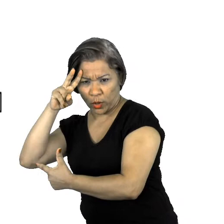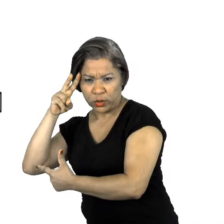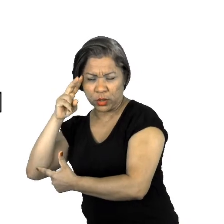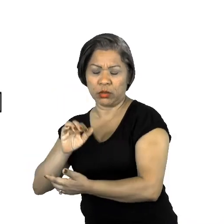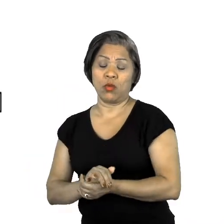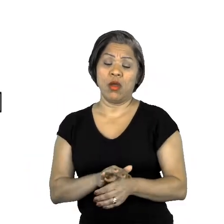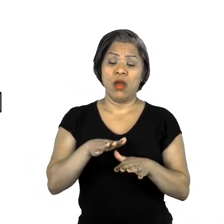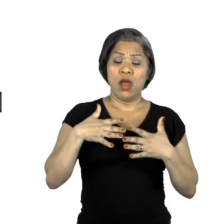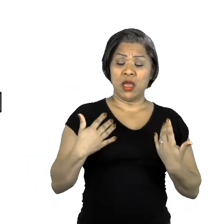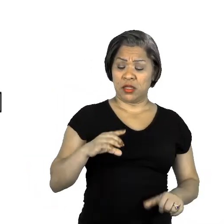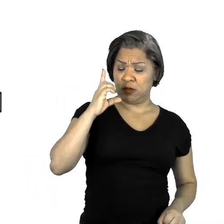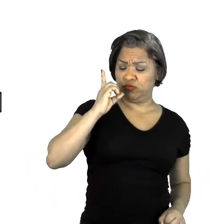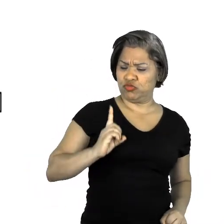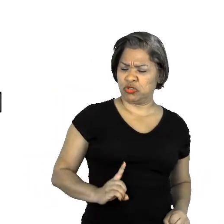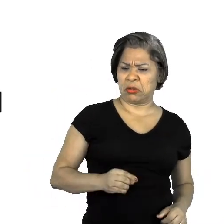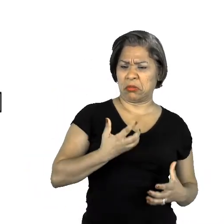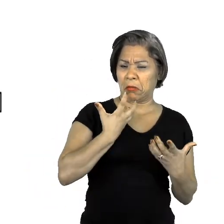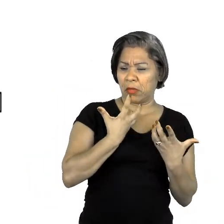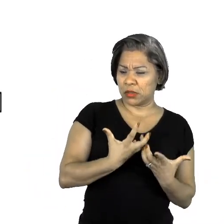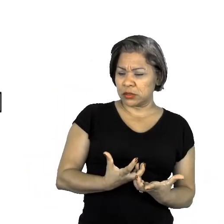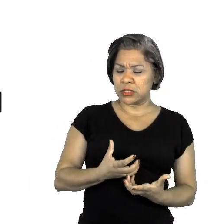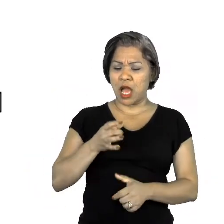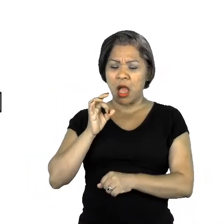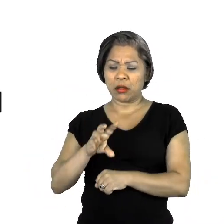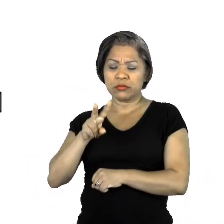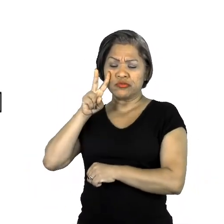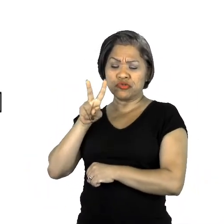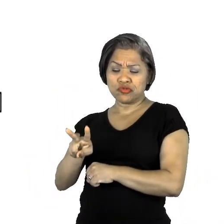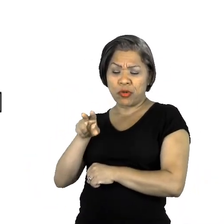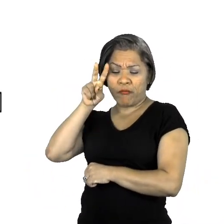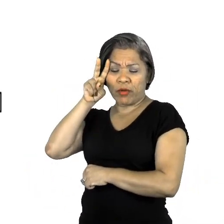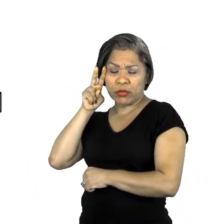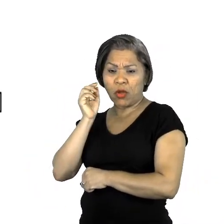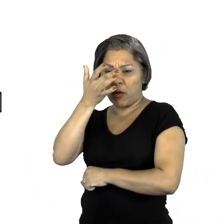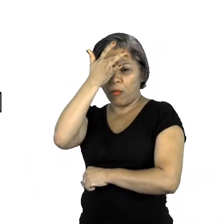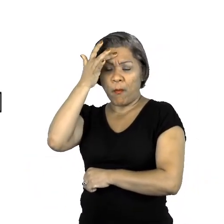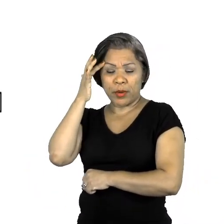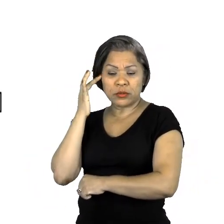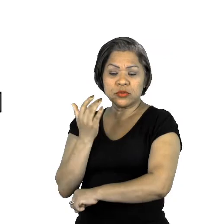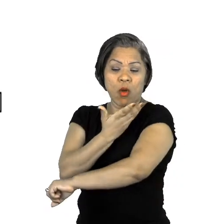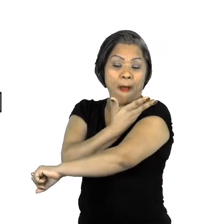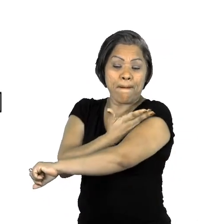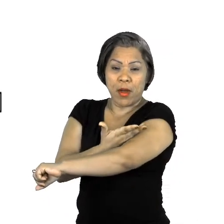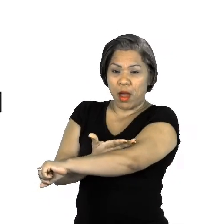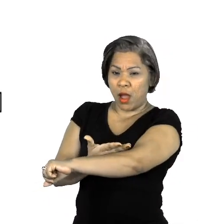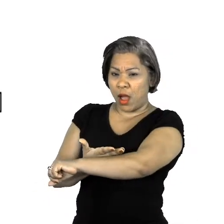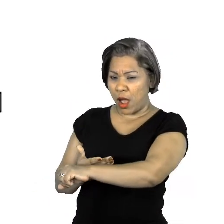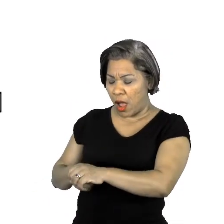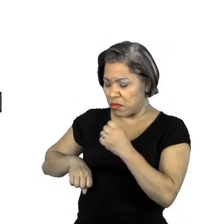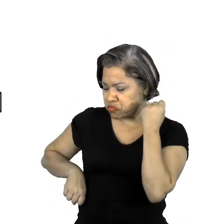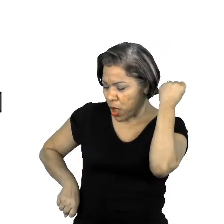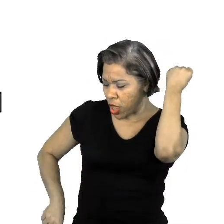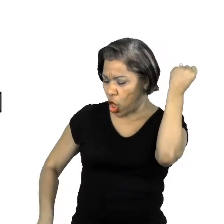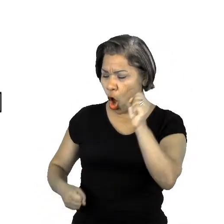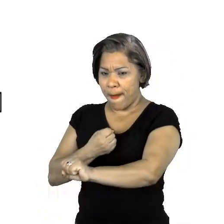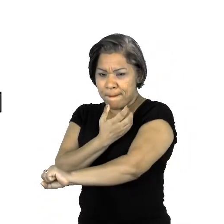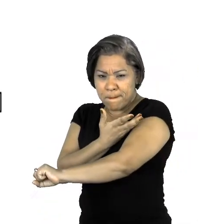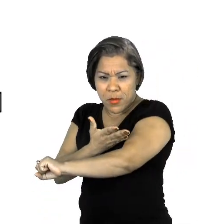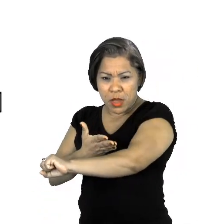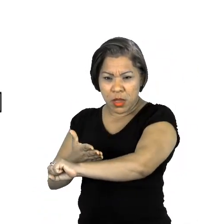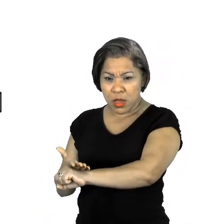fez? Cansado de ver apenas histórias com pessoas brancas, os heróis brancos, ele